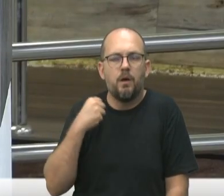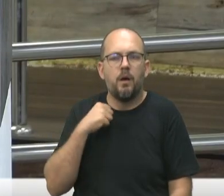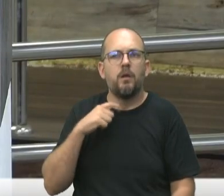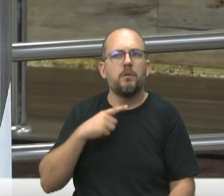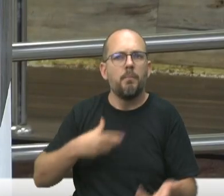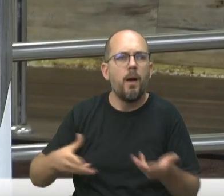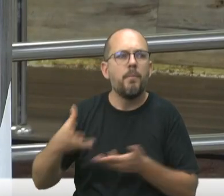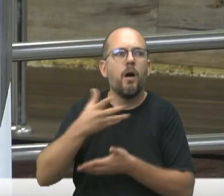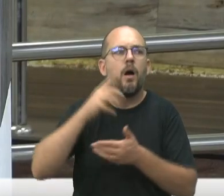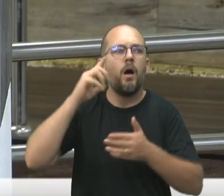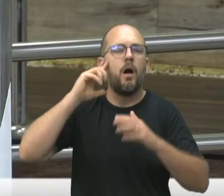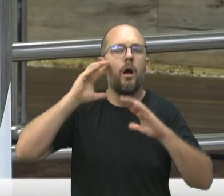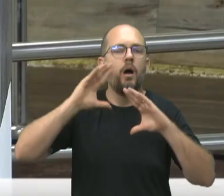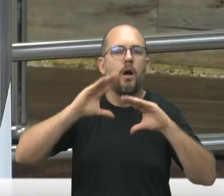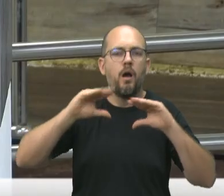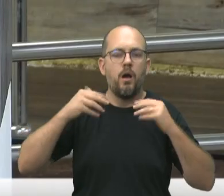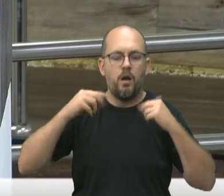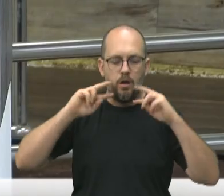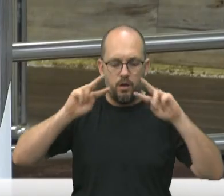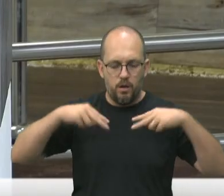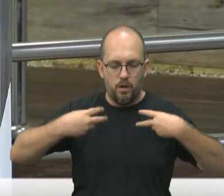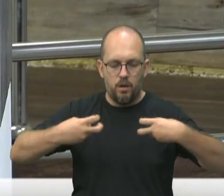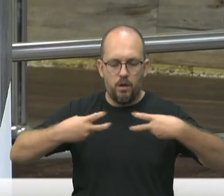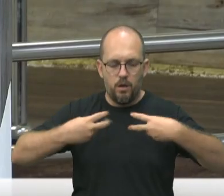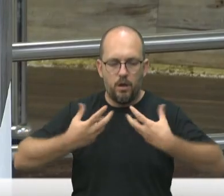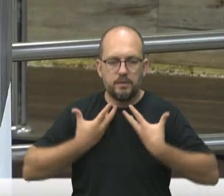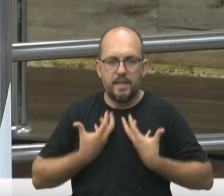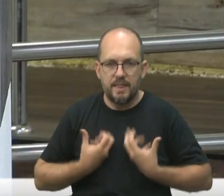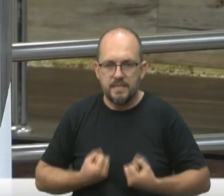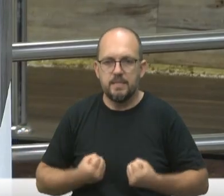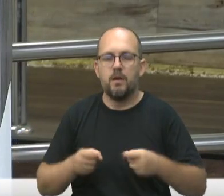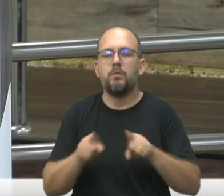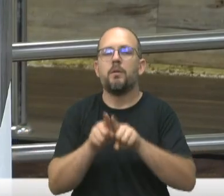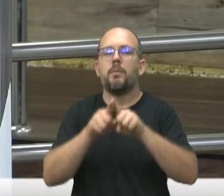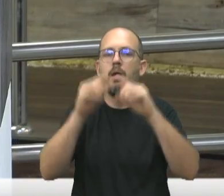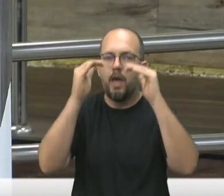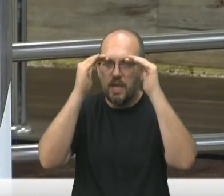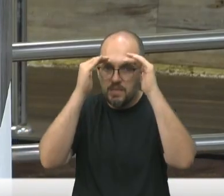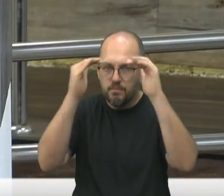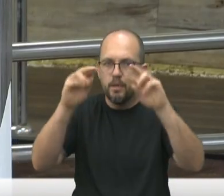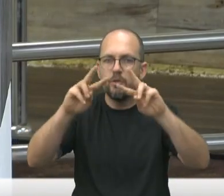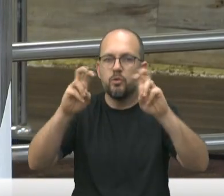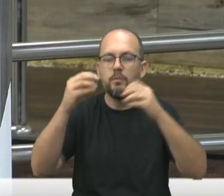debater aceitação, respeito, inclusive sobre sexualidade.